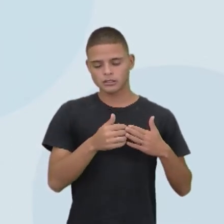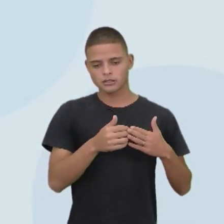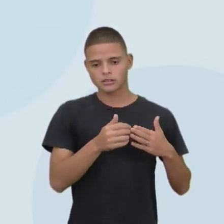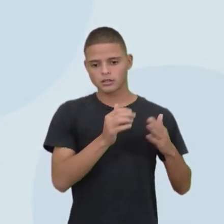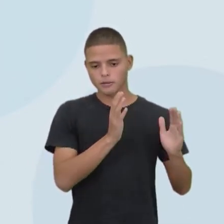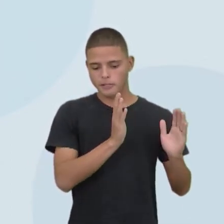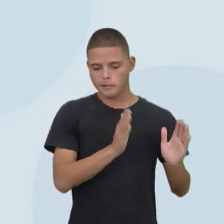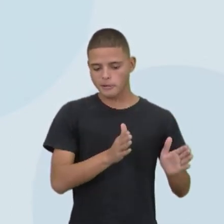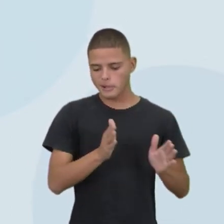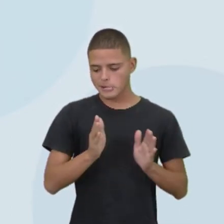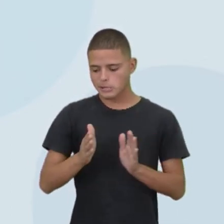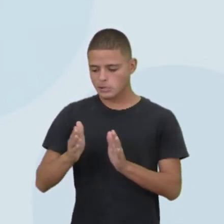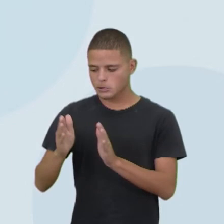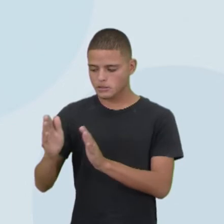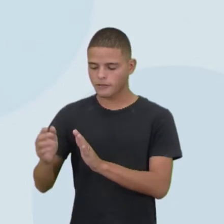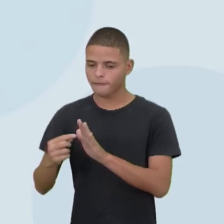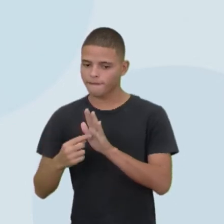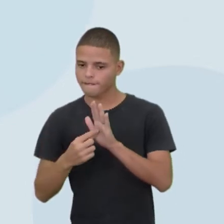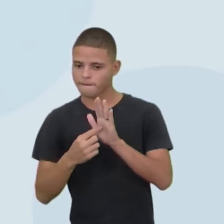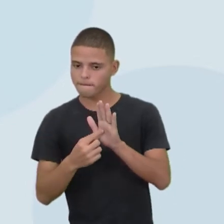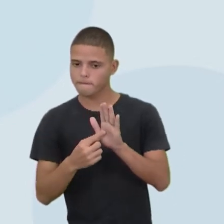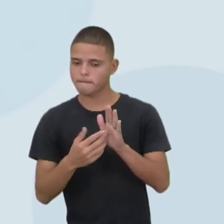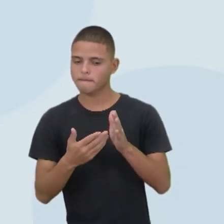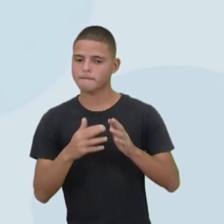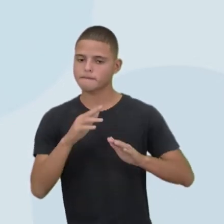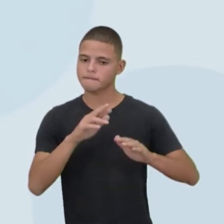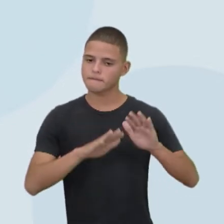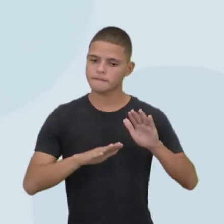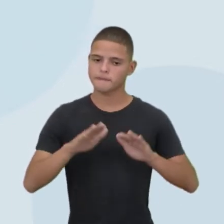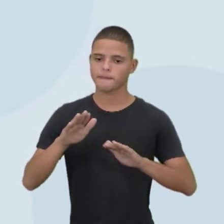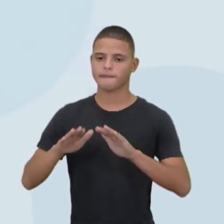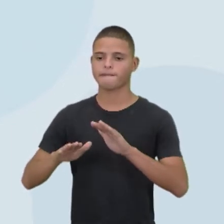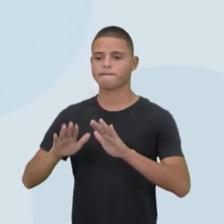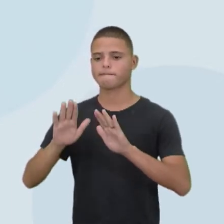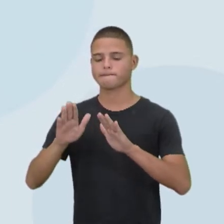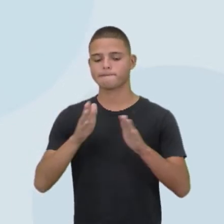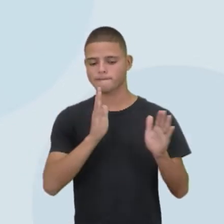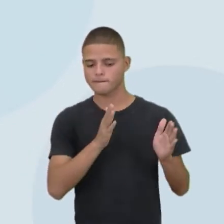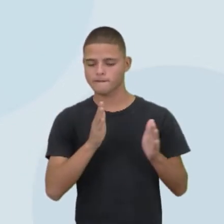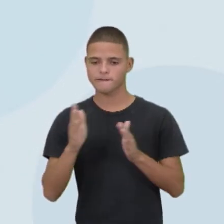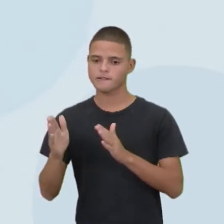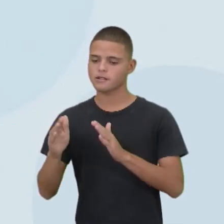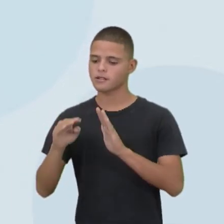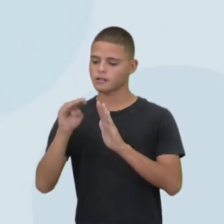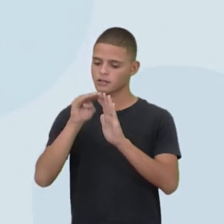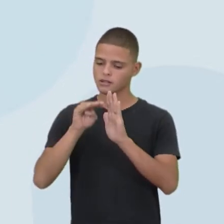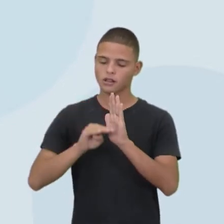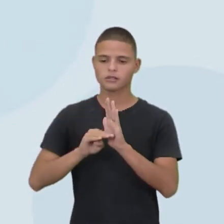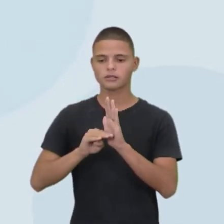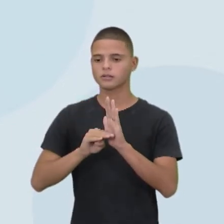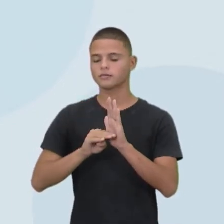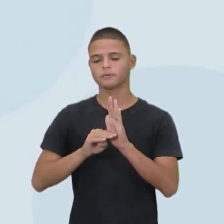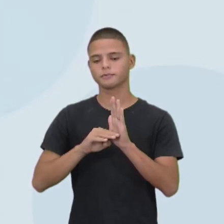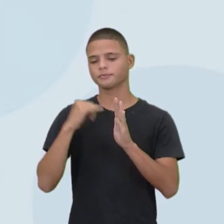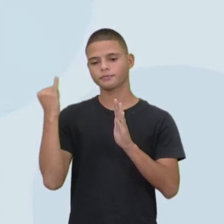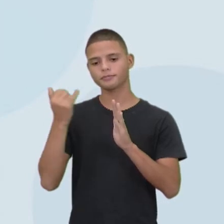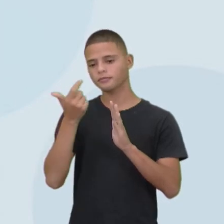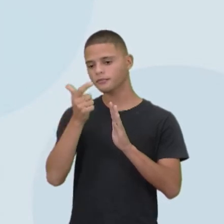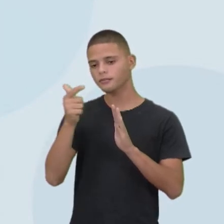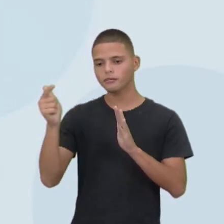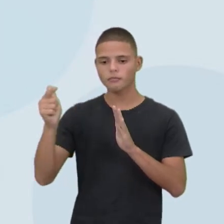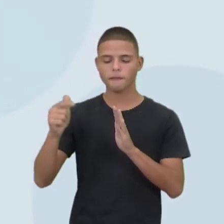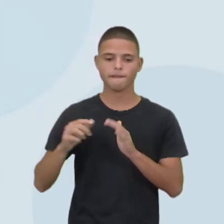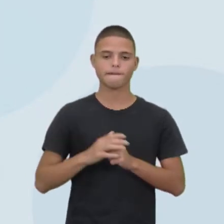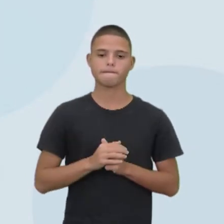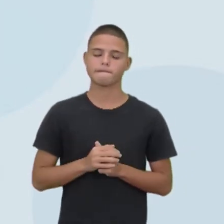aparecem aí, elas indicam, né, o tipo de variável, mas assim, a ordem não importa. E até representar graficamente, a não ser que você